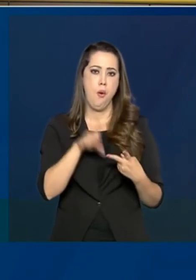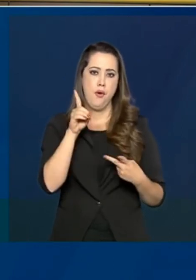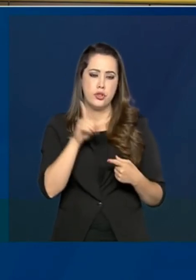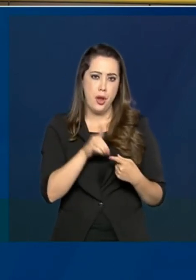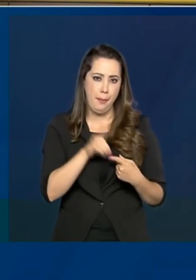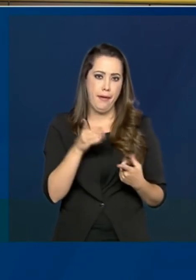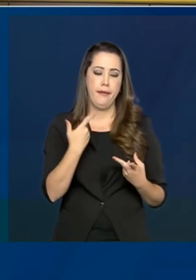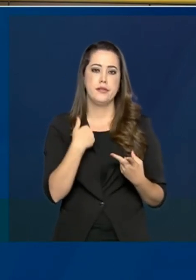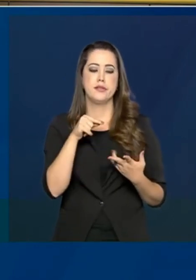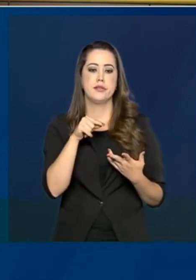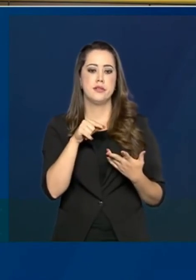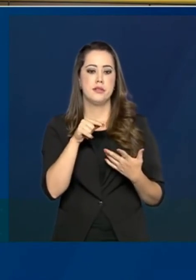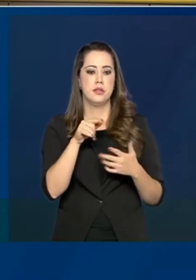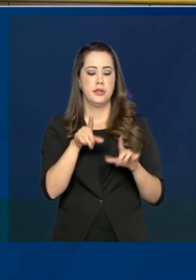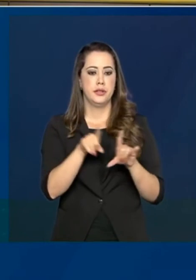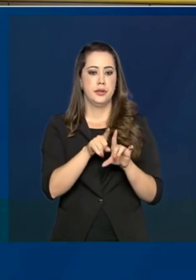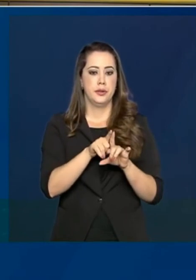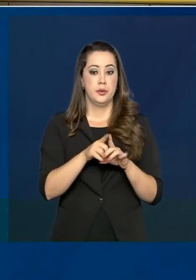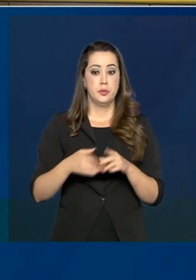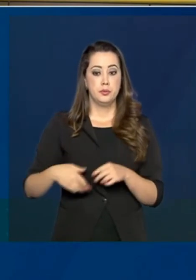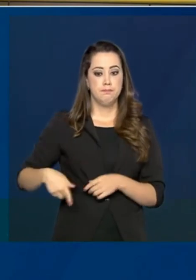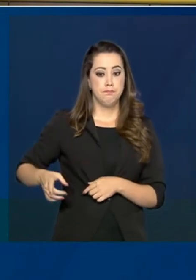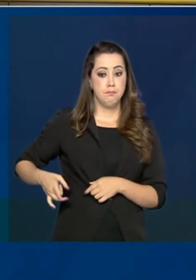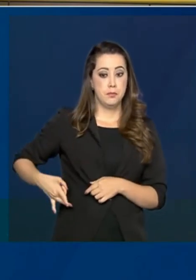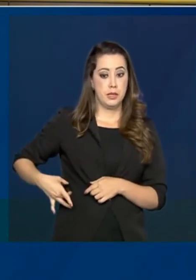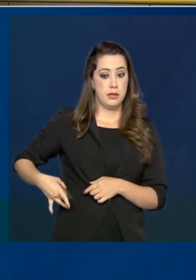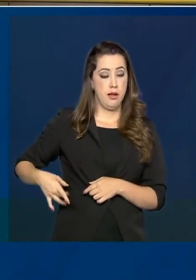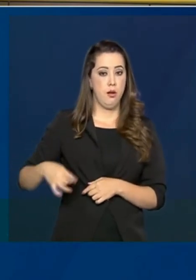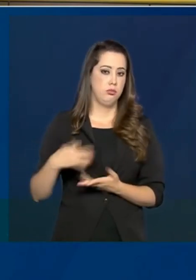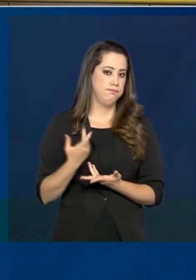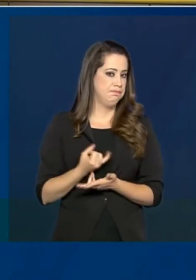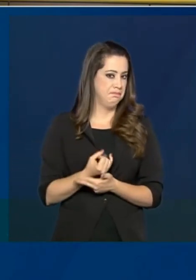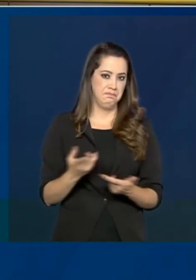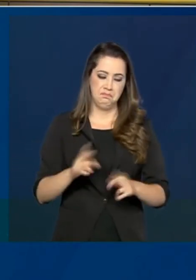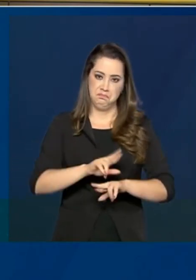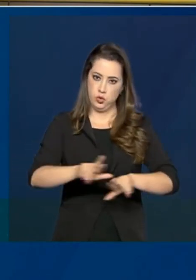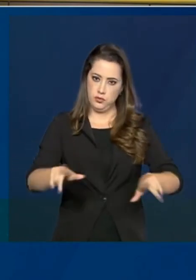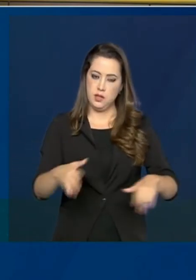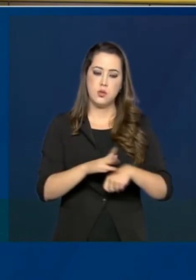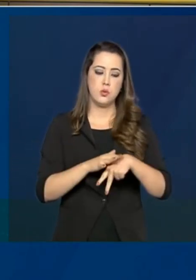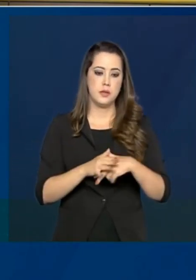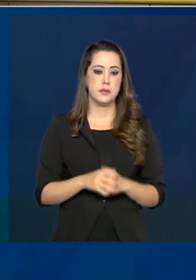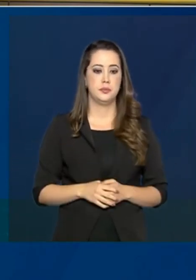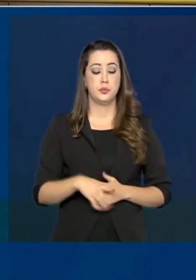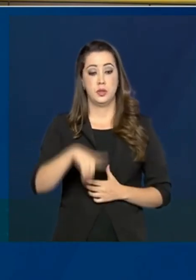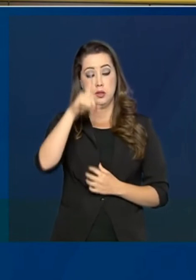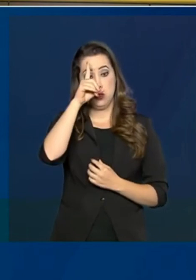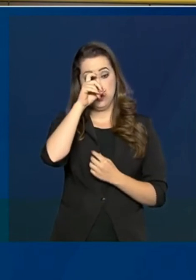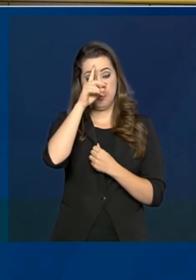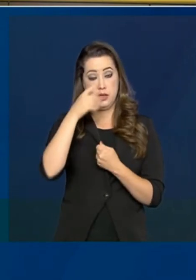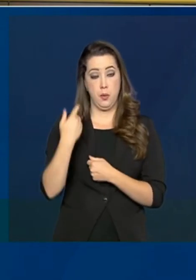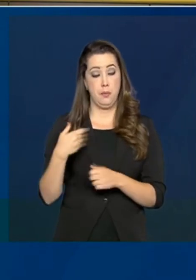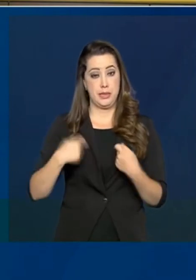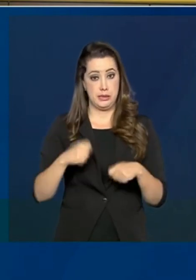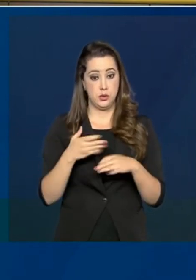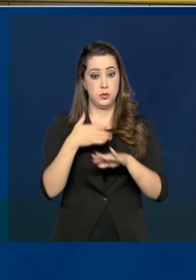e doença neurológica. Próximo. A faixa etária para hospitalizações do Covid acima de 60 anos